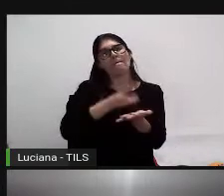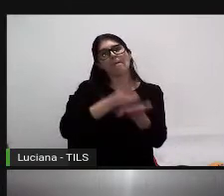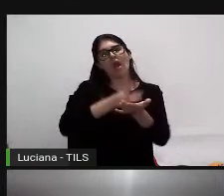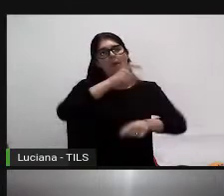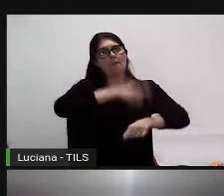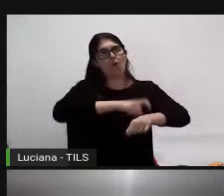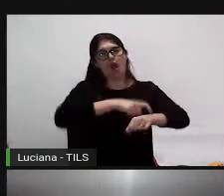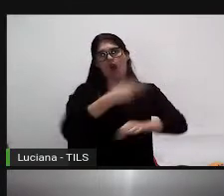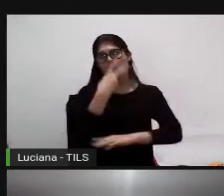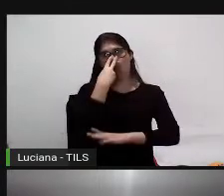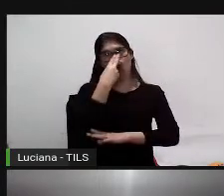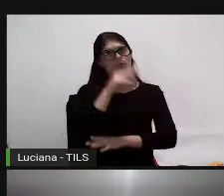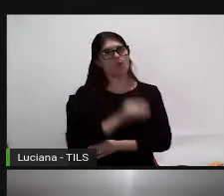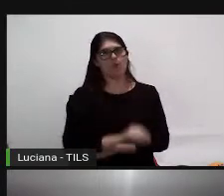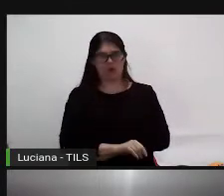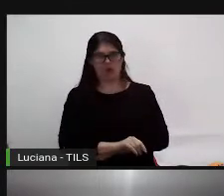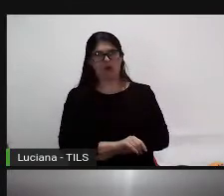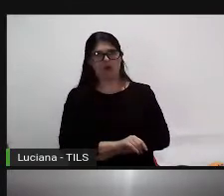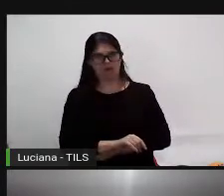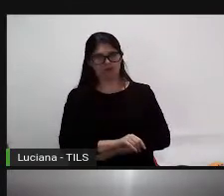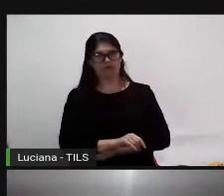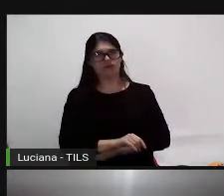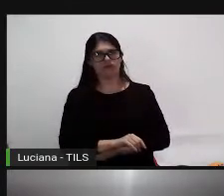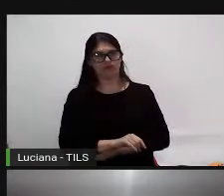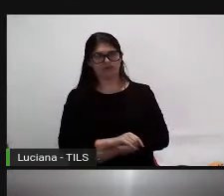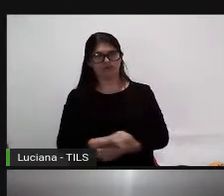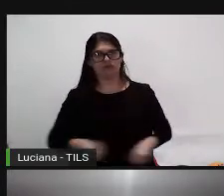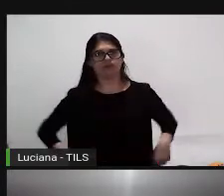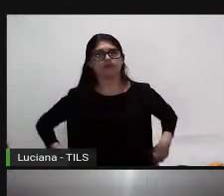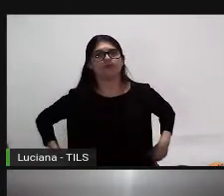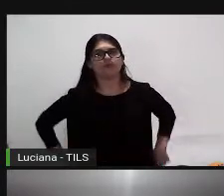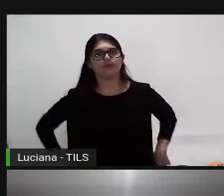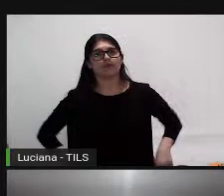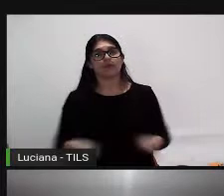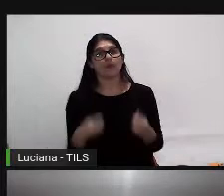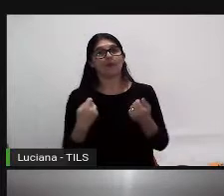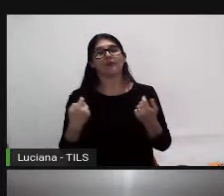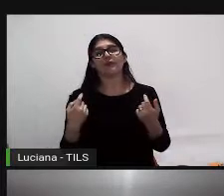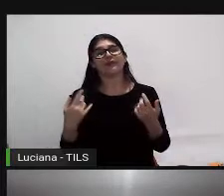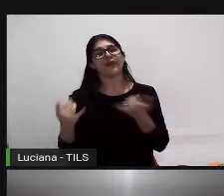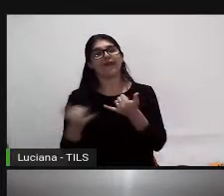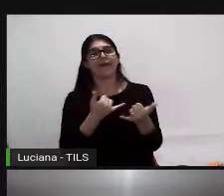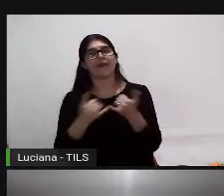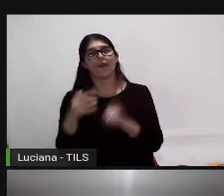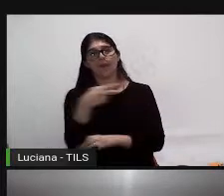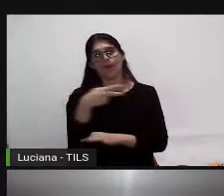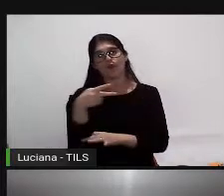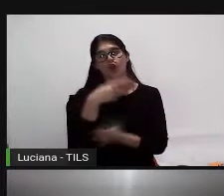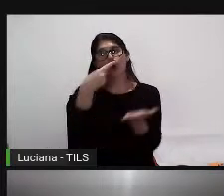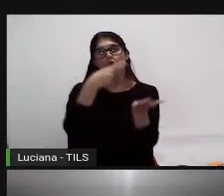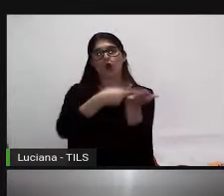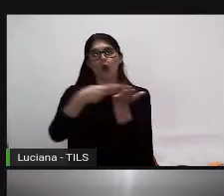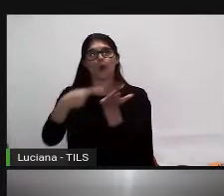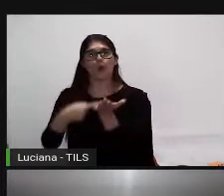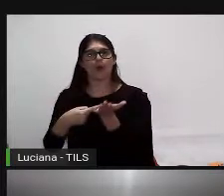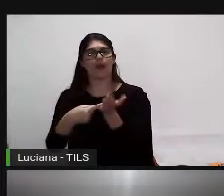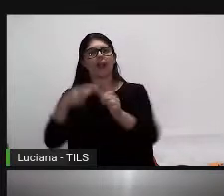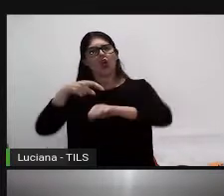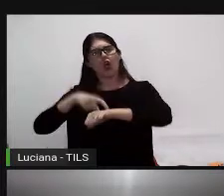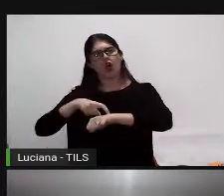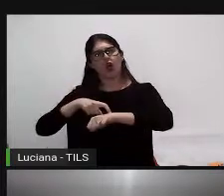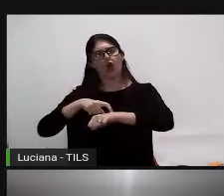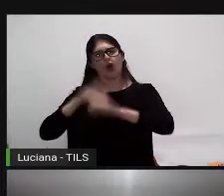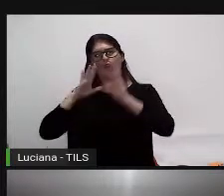aquele horário. Precisa ser todo o tempo? Não. O professor pode estabelecer, olha, eu quero um momento só para tirar dúvidas, meia